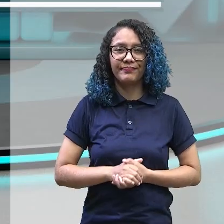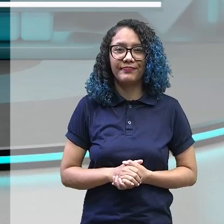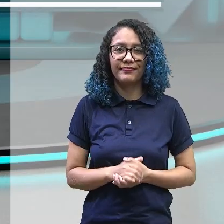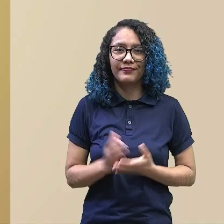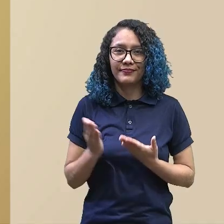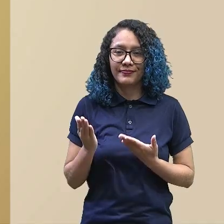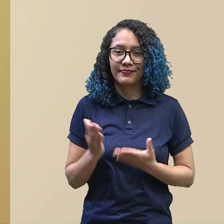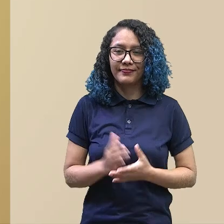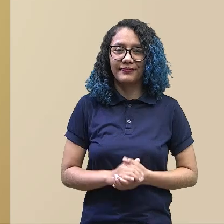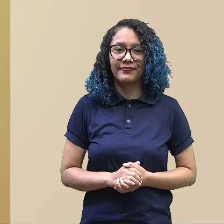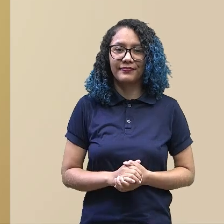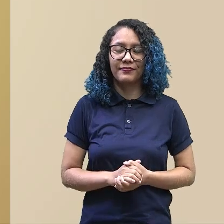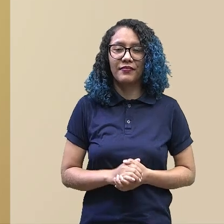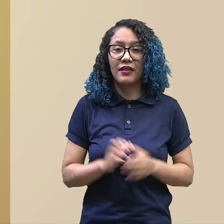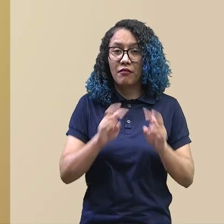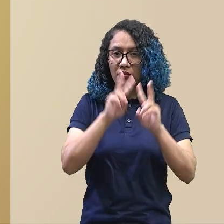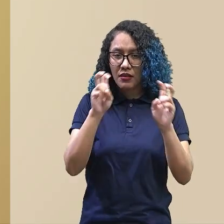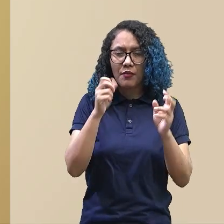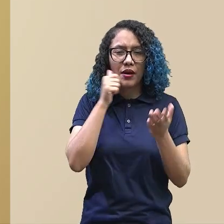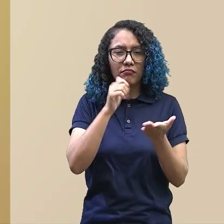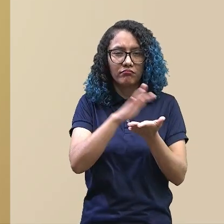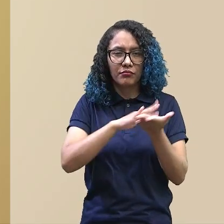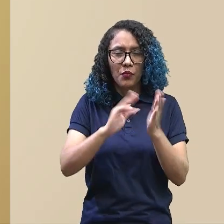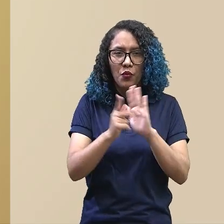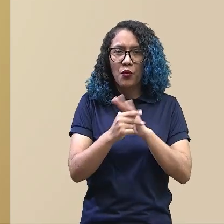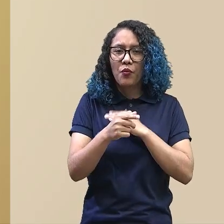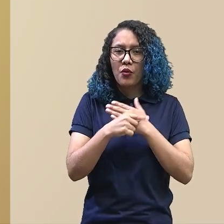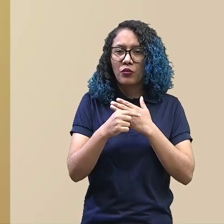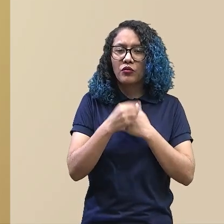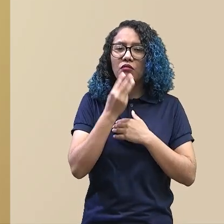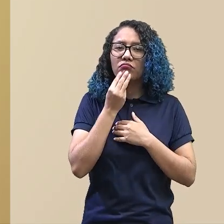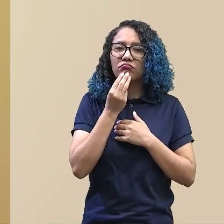aula. A Cartomante de Machado de Assis.